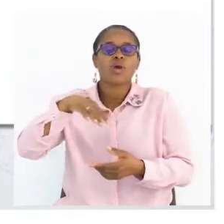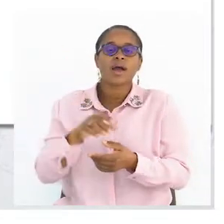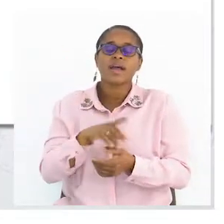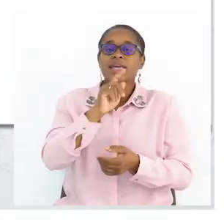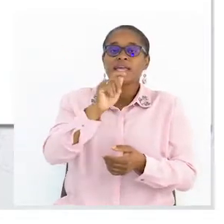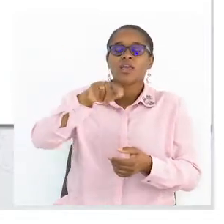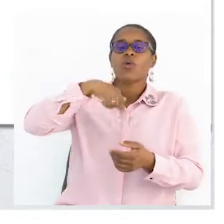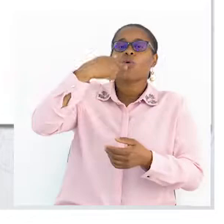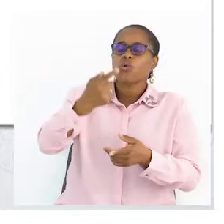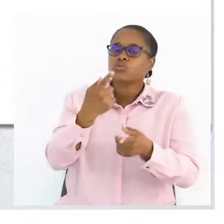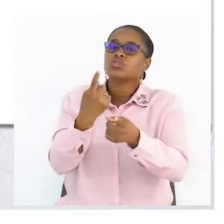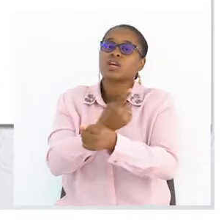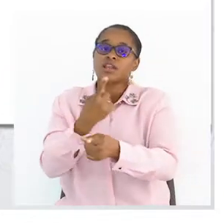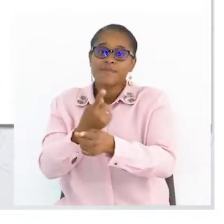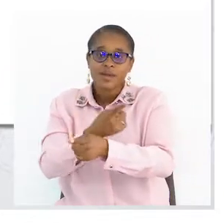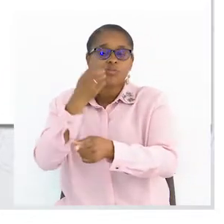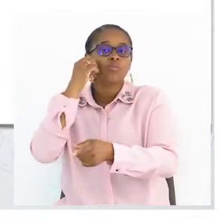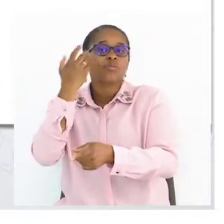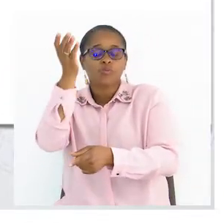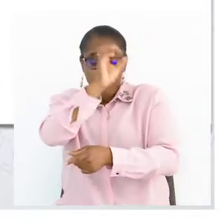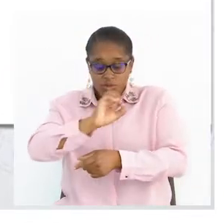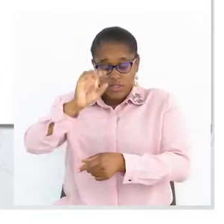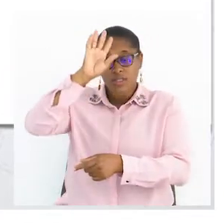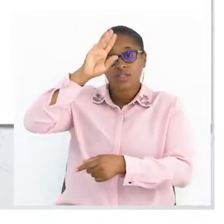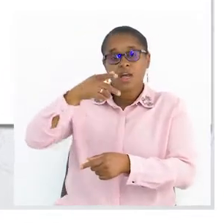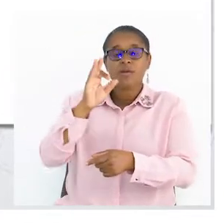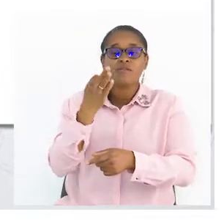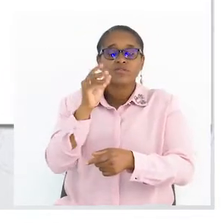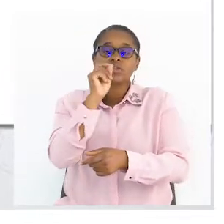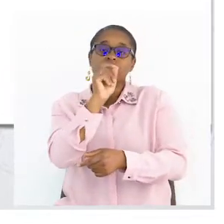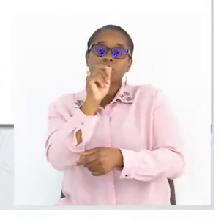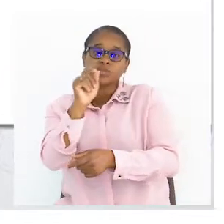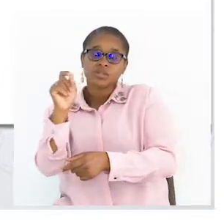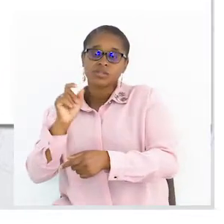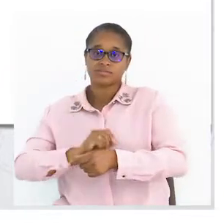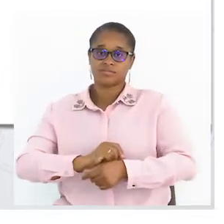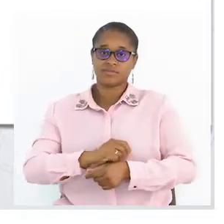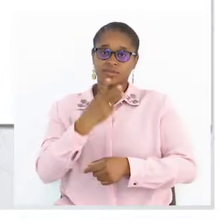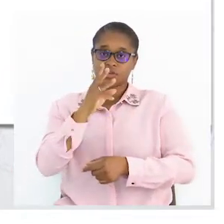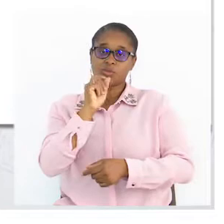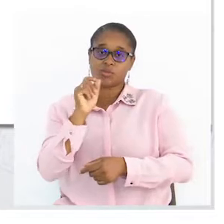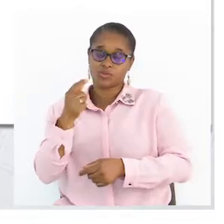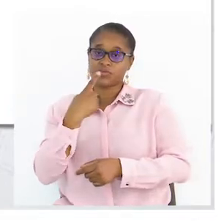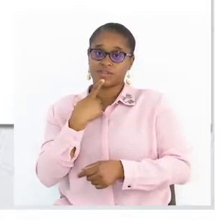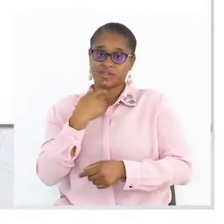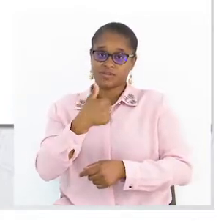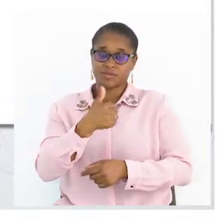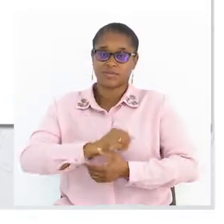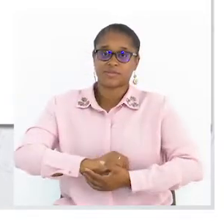e outros elementos, como sabem, a função do reticência. Muito bem.